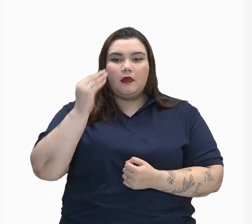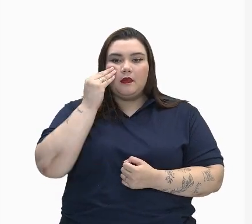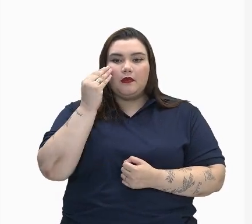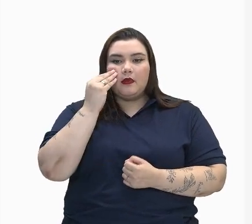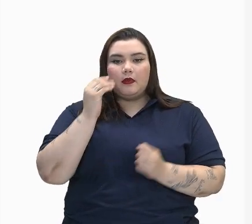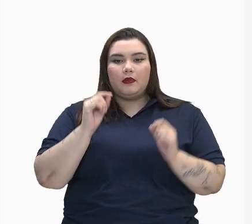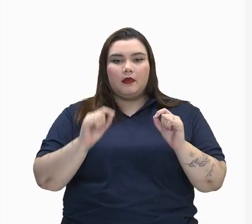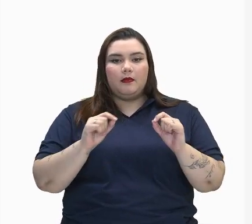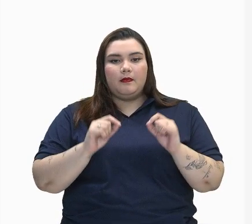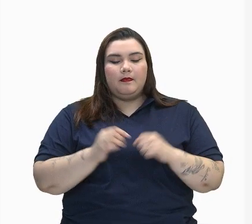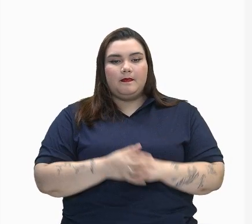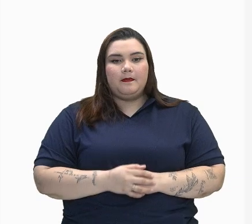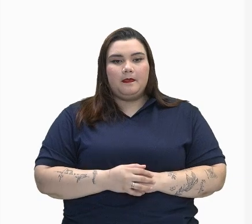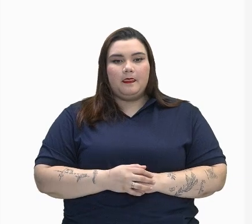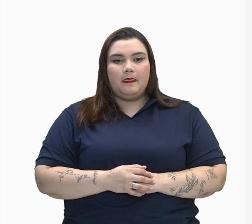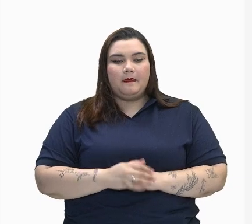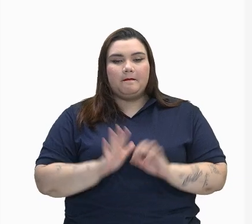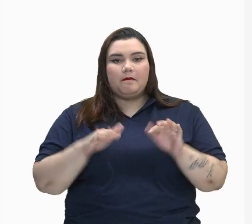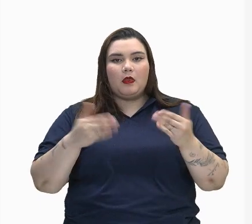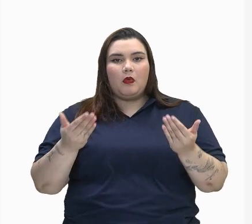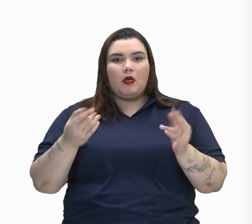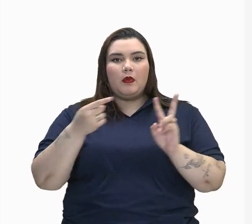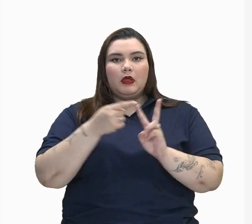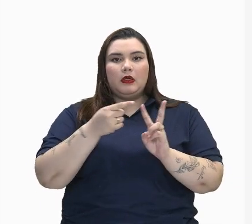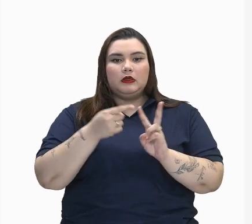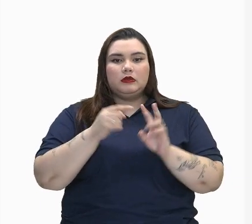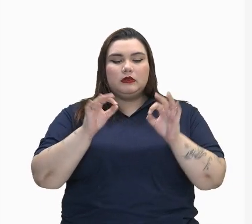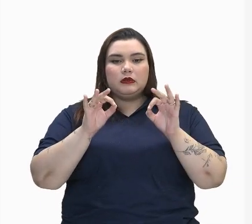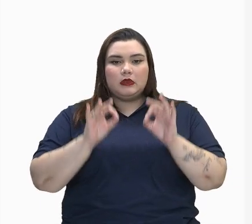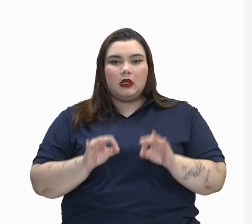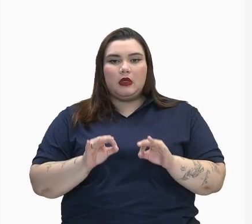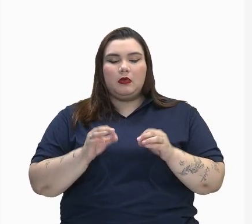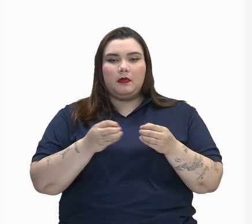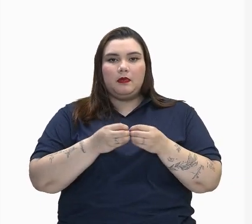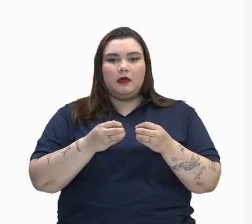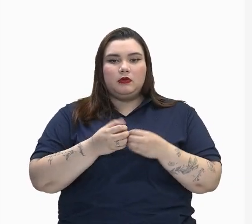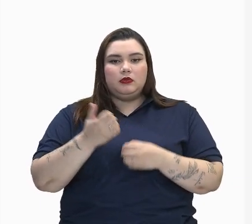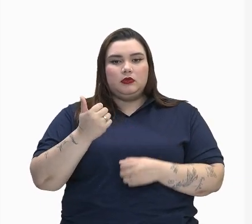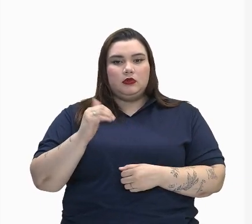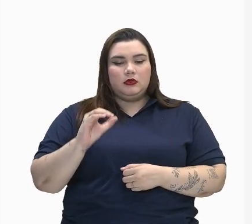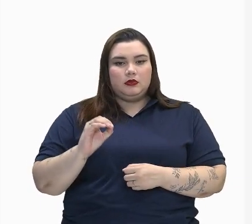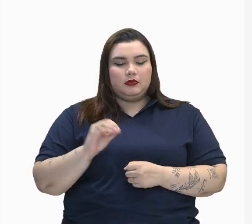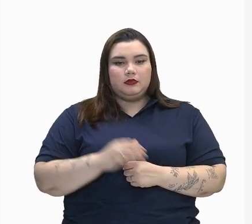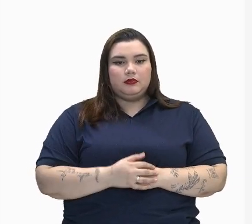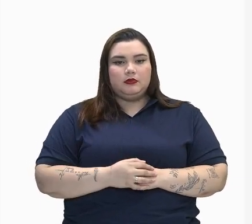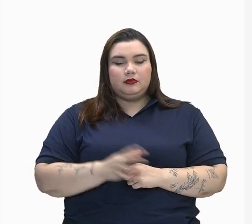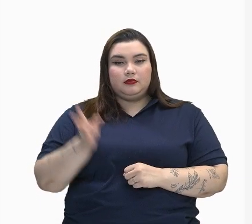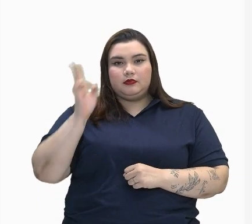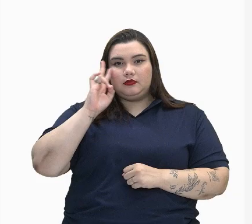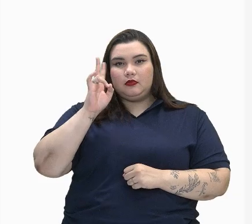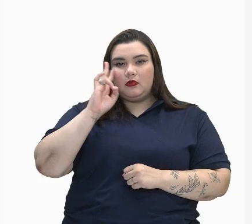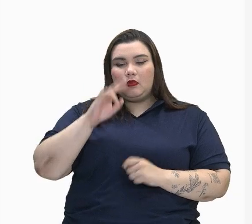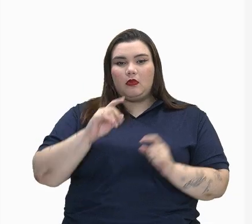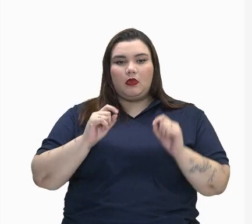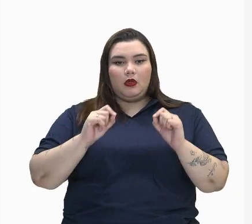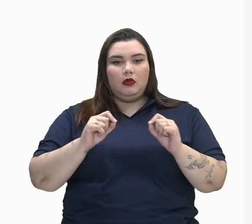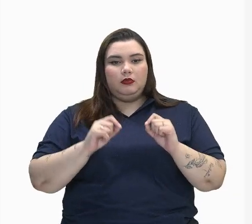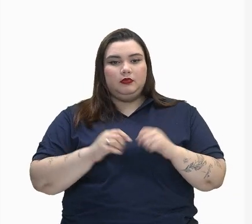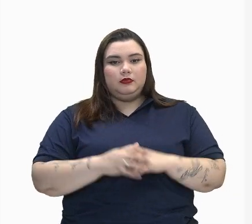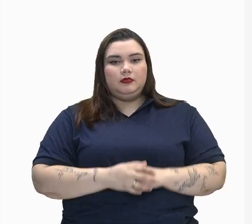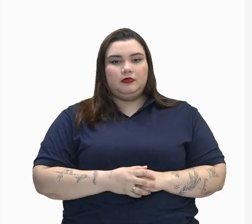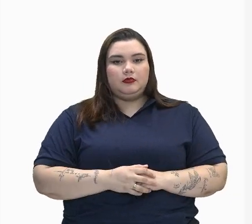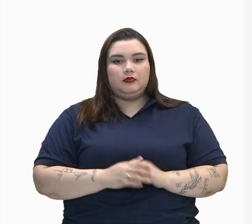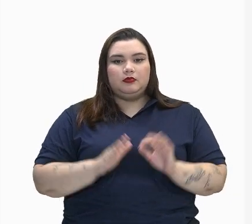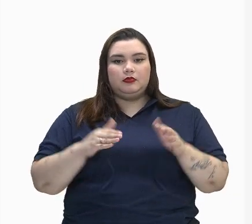então, quais são as raízes exatas próximas à raiz de 10. Vamos relembrar? Observe aqui na cartela